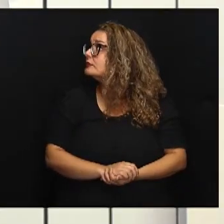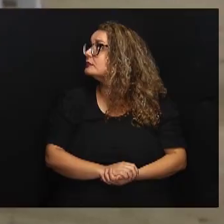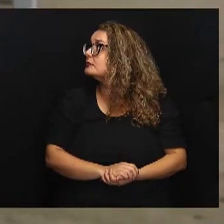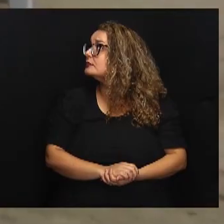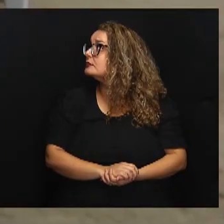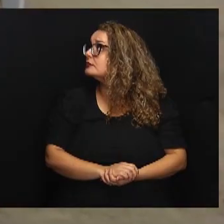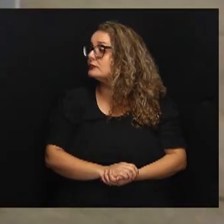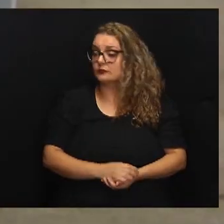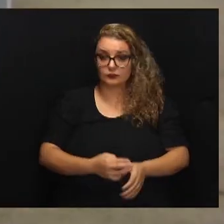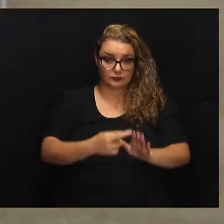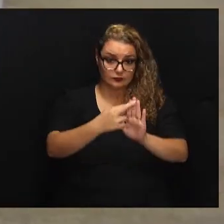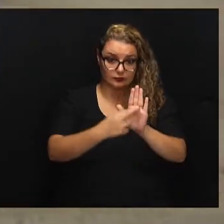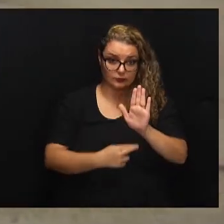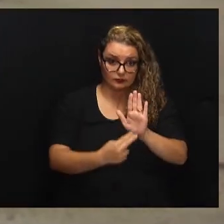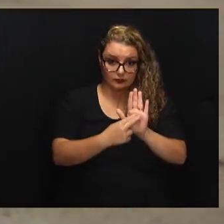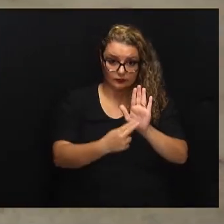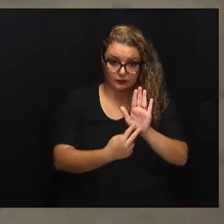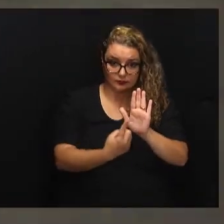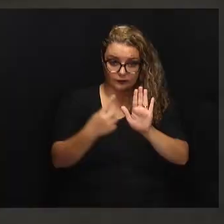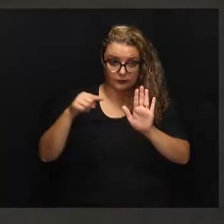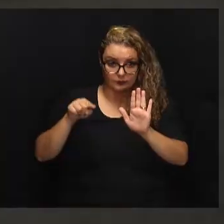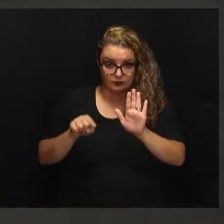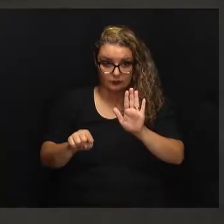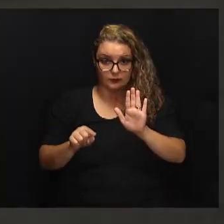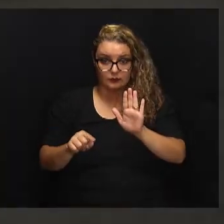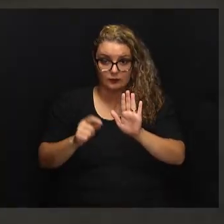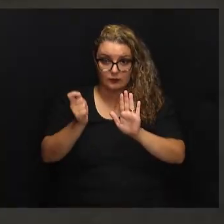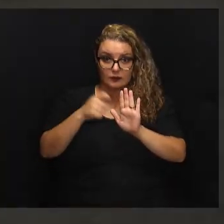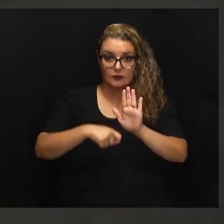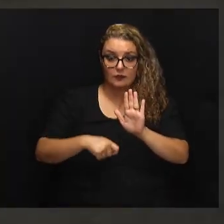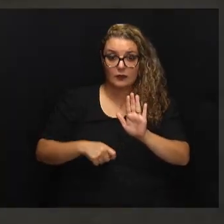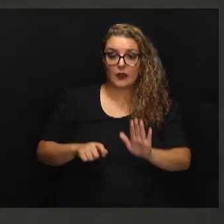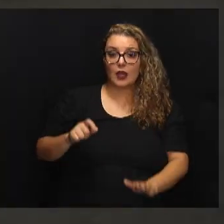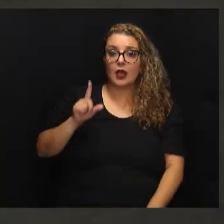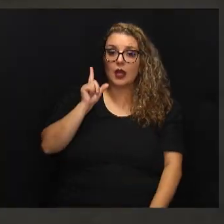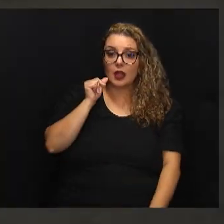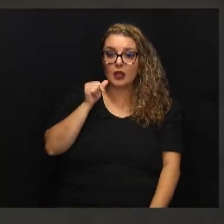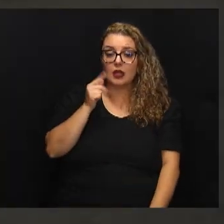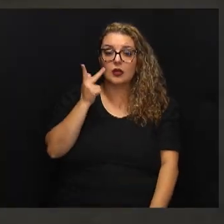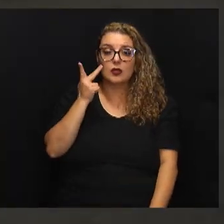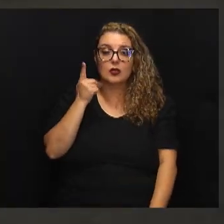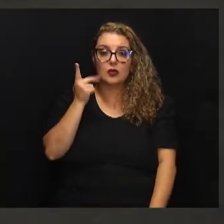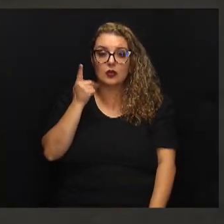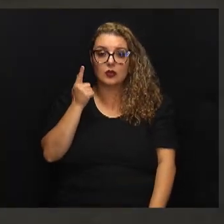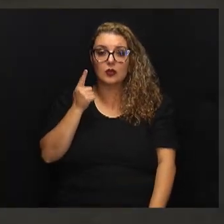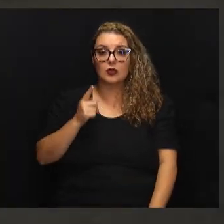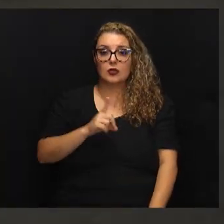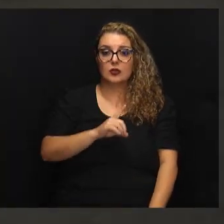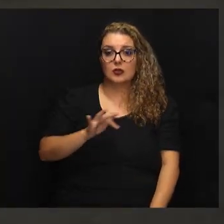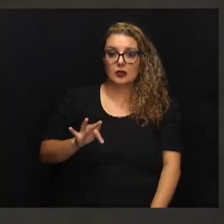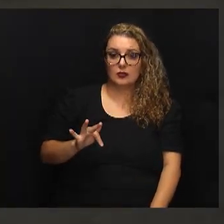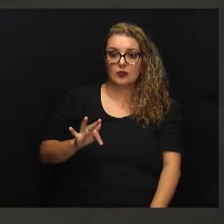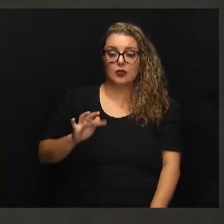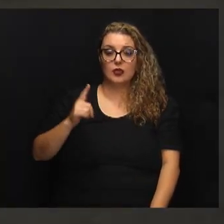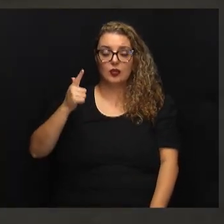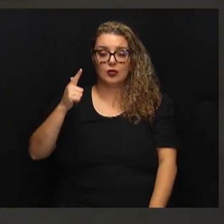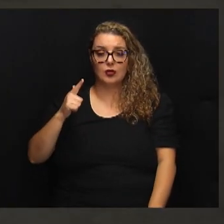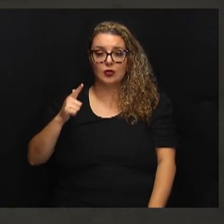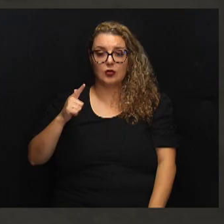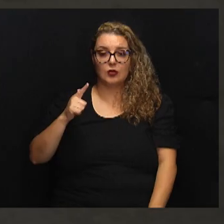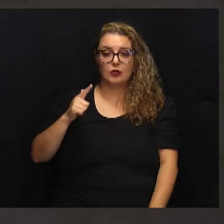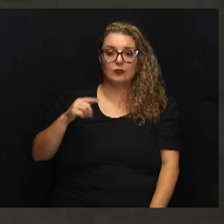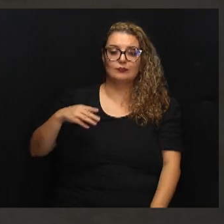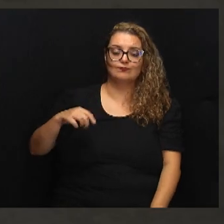As redações nota 1000 foram registradas em Alagoas, Ceará, Distrito Federal, Goiânia, Maranhão,